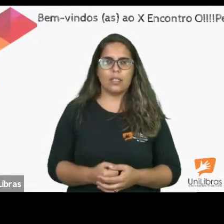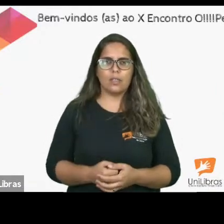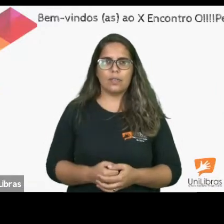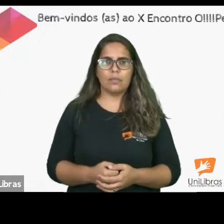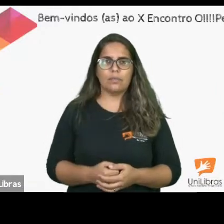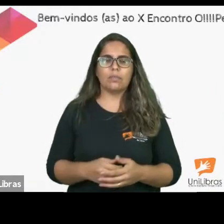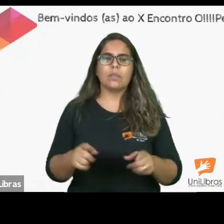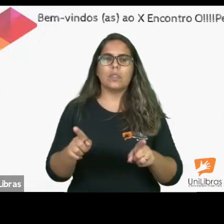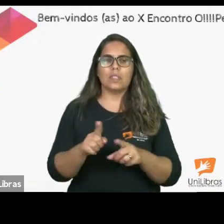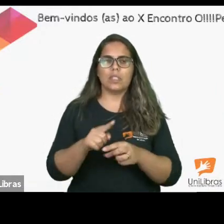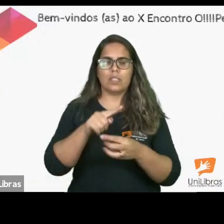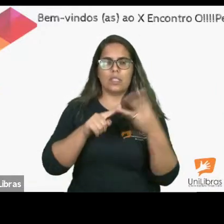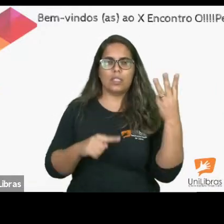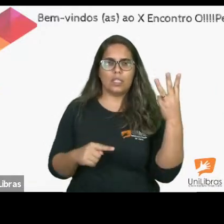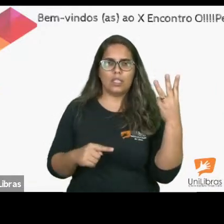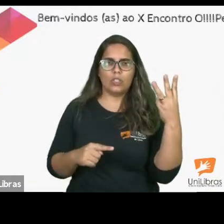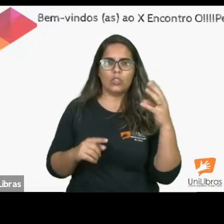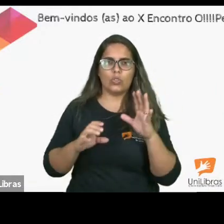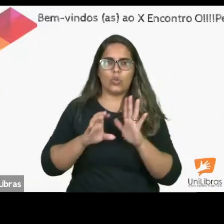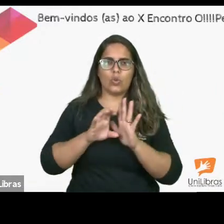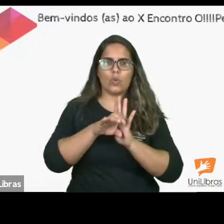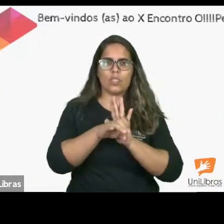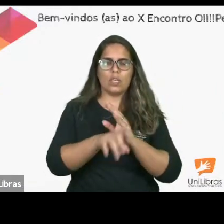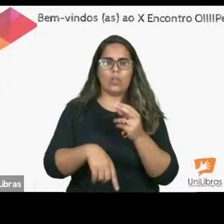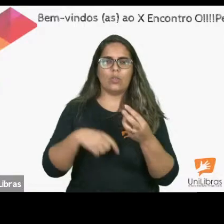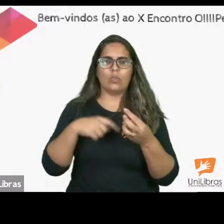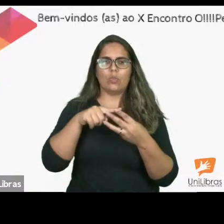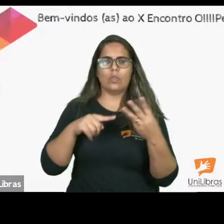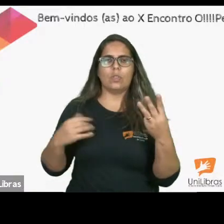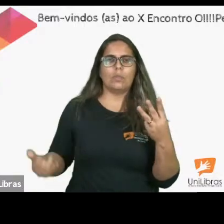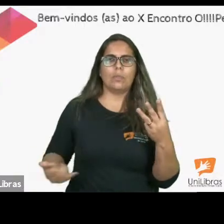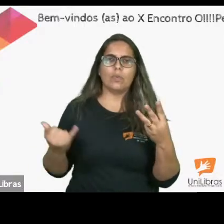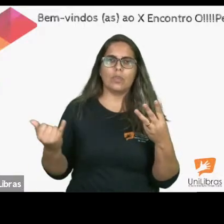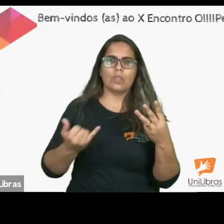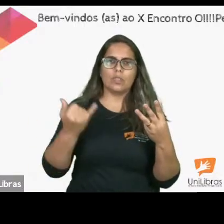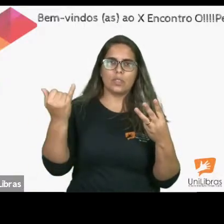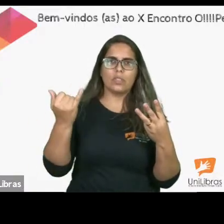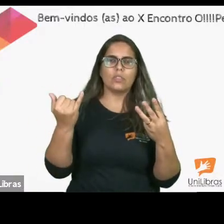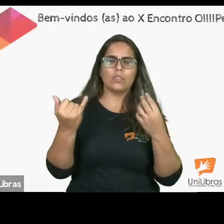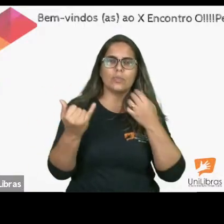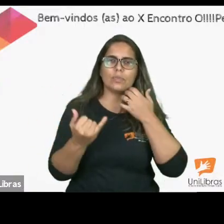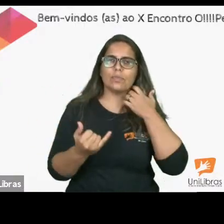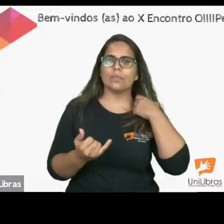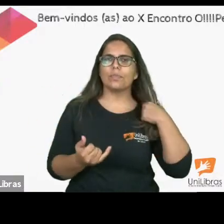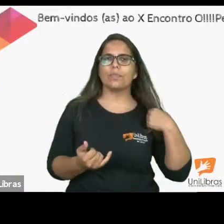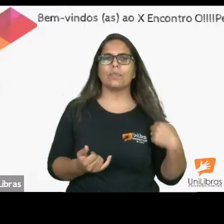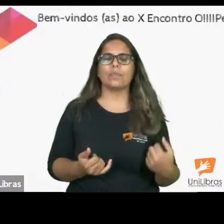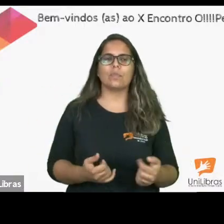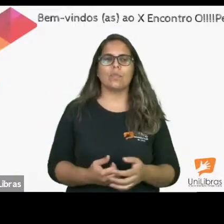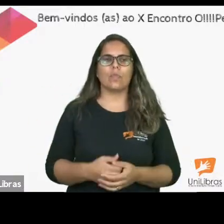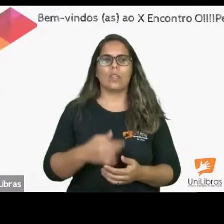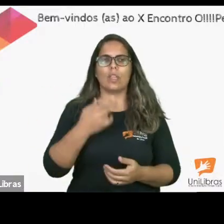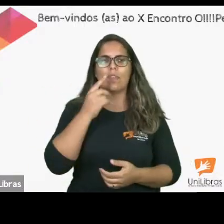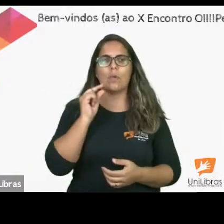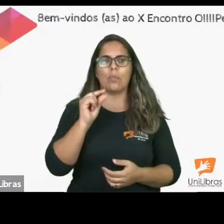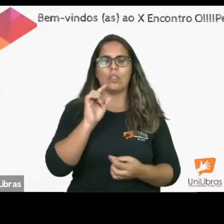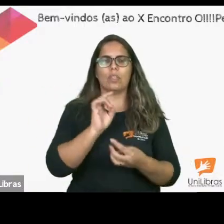três conceitos que são importantes para o OIP. Eu queria falar um pouquinho sobre